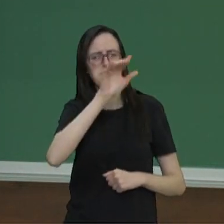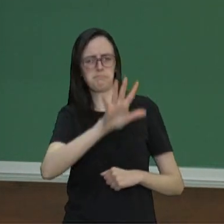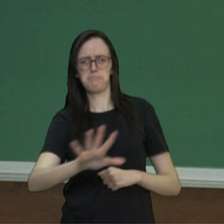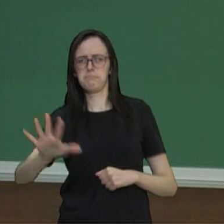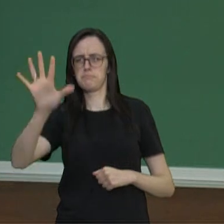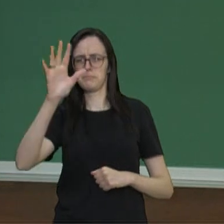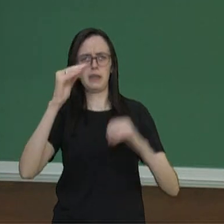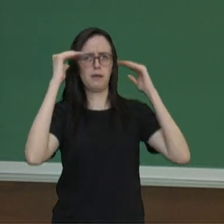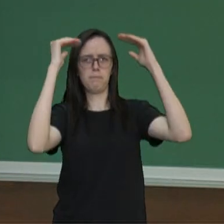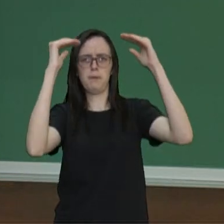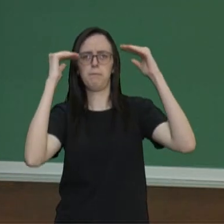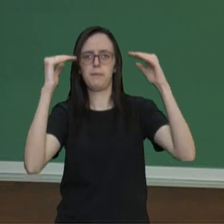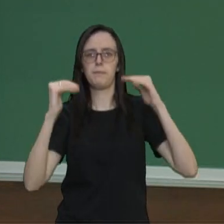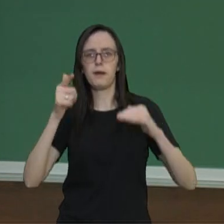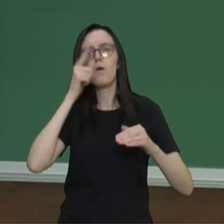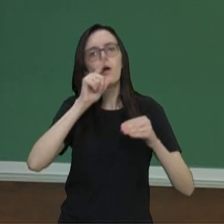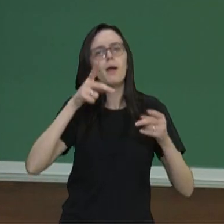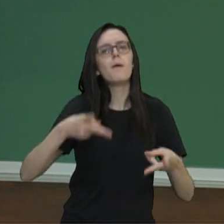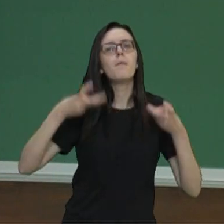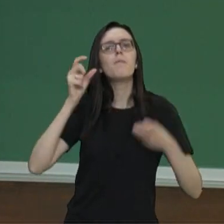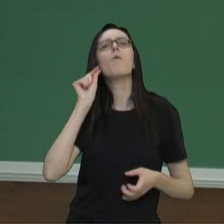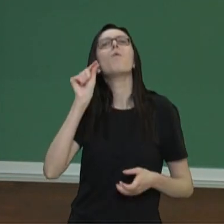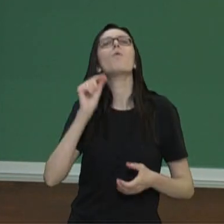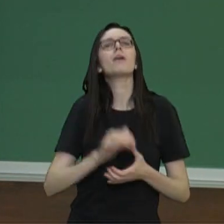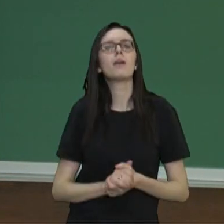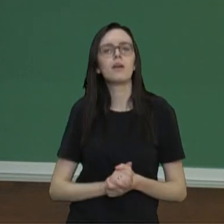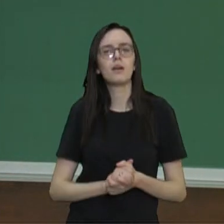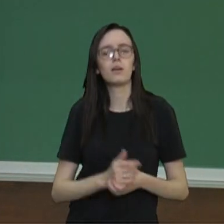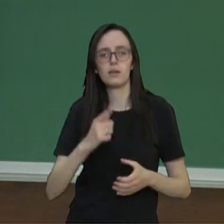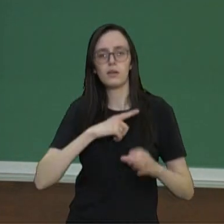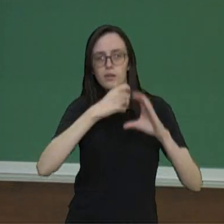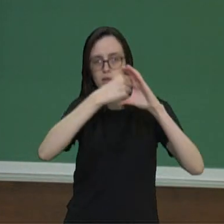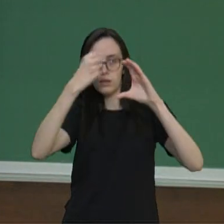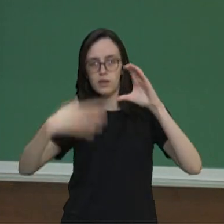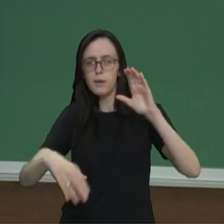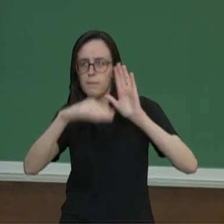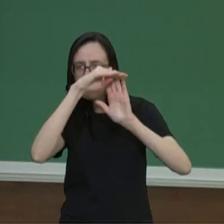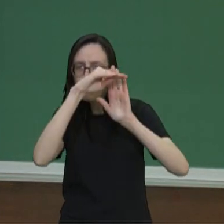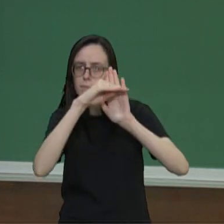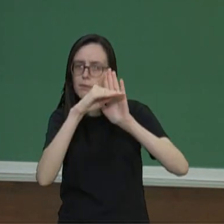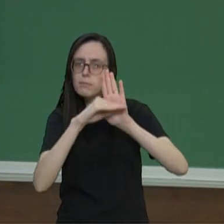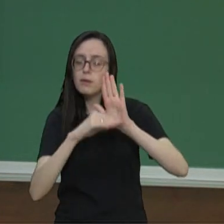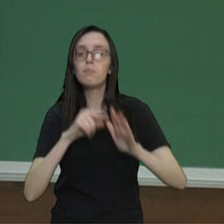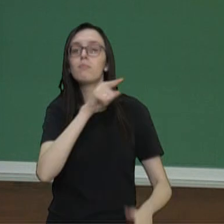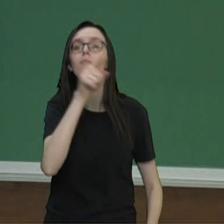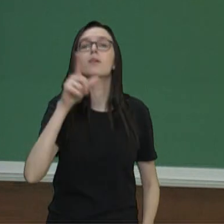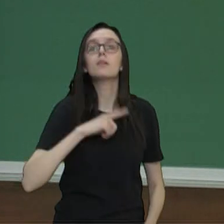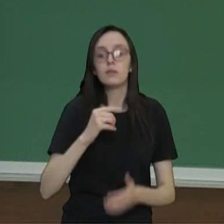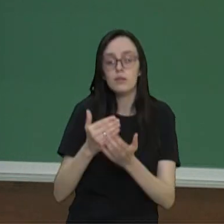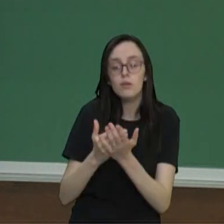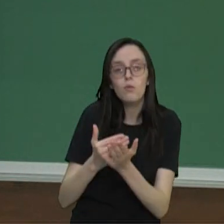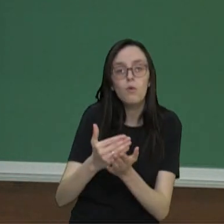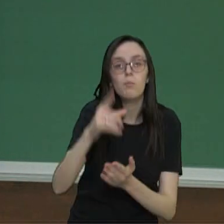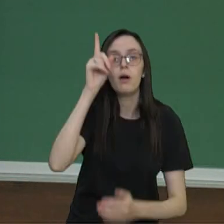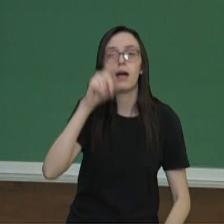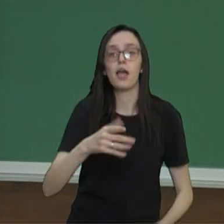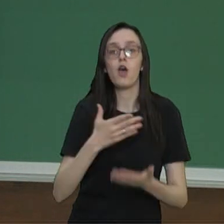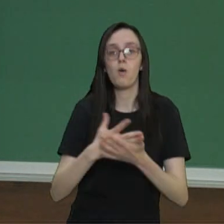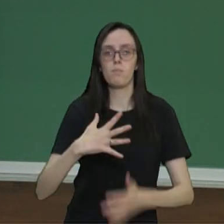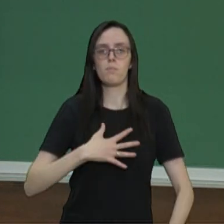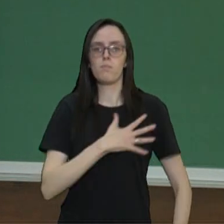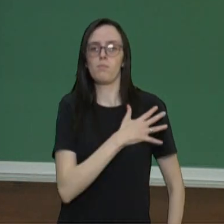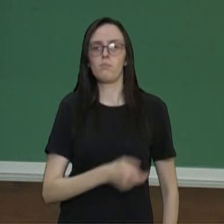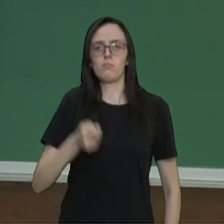aqui, claramente você conseguiu perceber, por todas essas características, que você tem um início de ditadura no